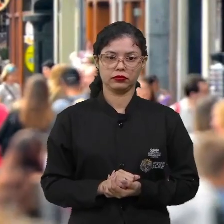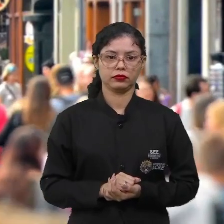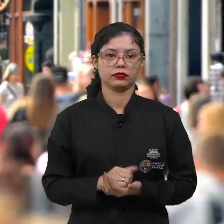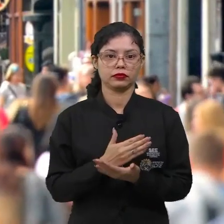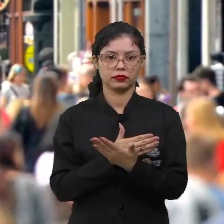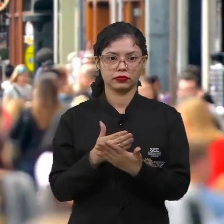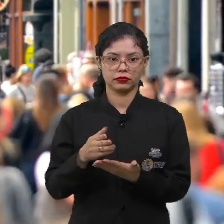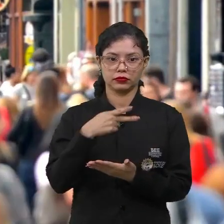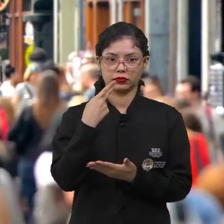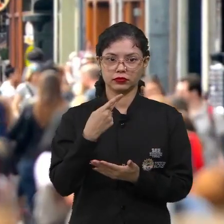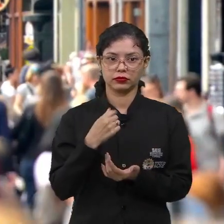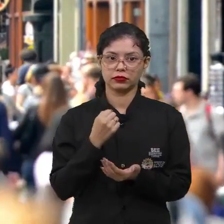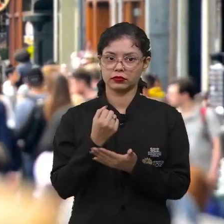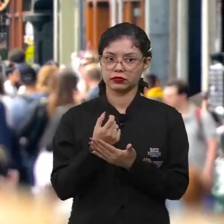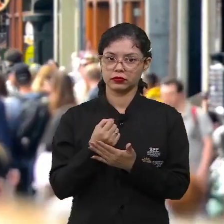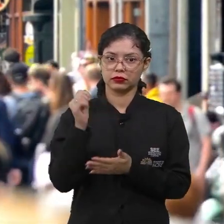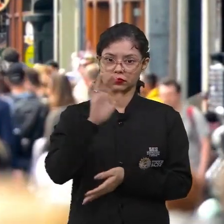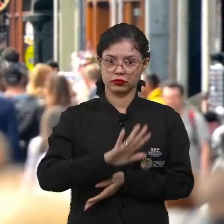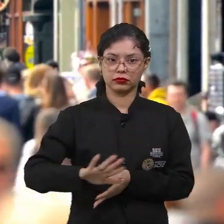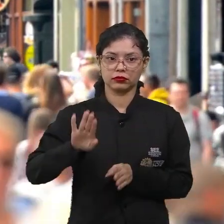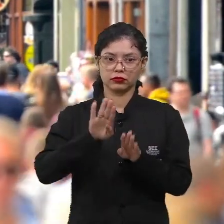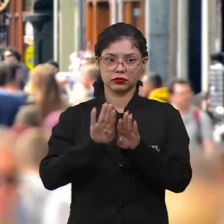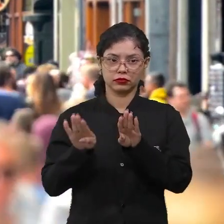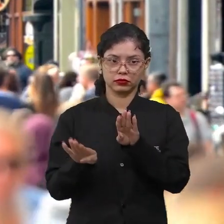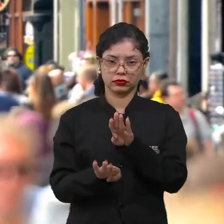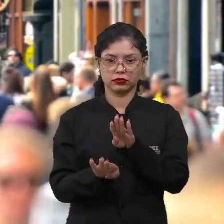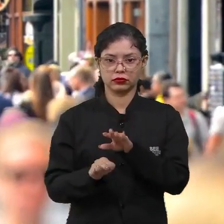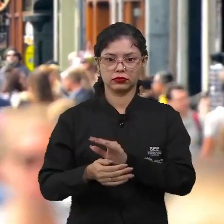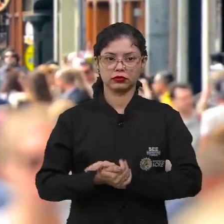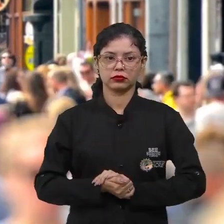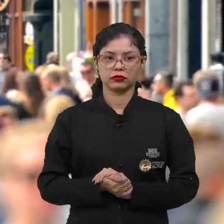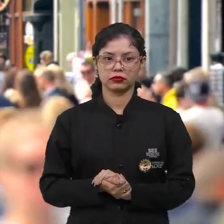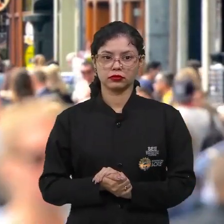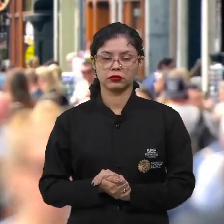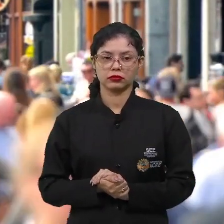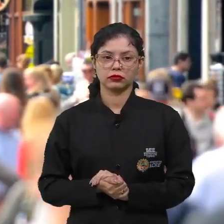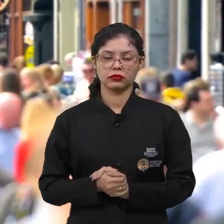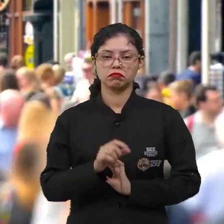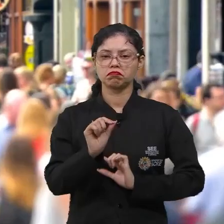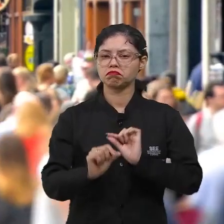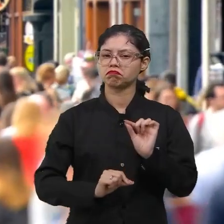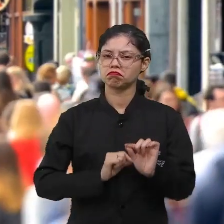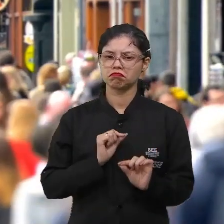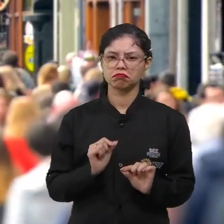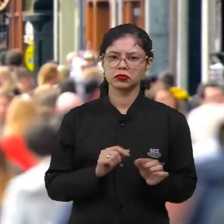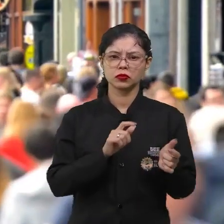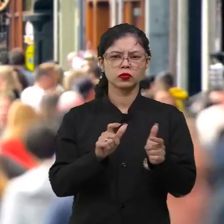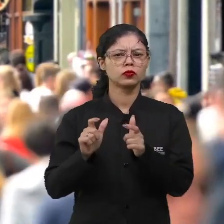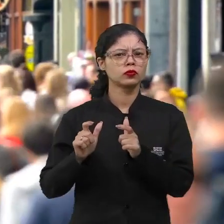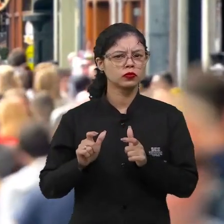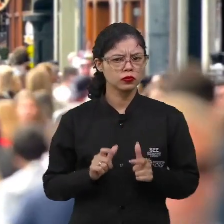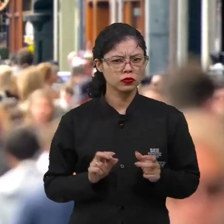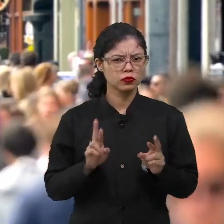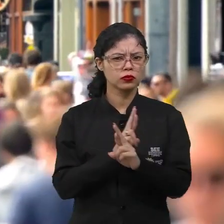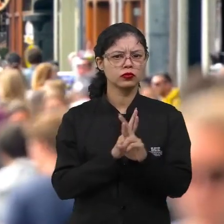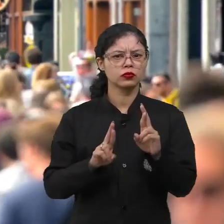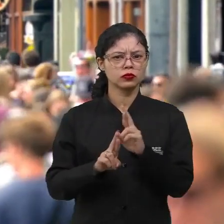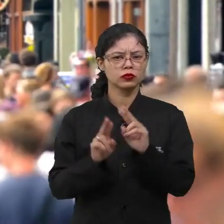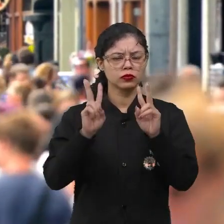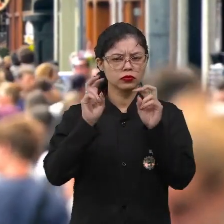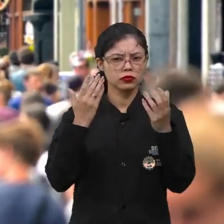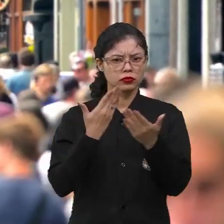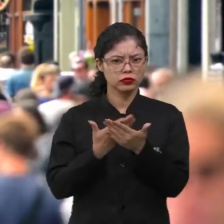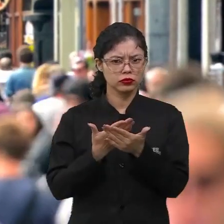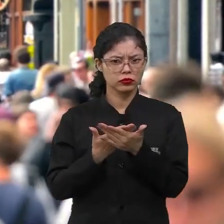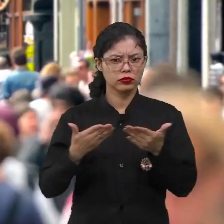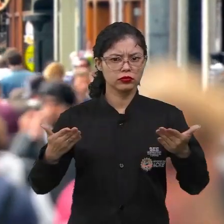começar falando do consumo global e as desigualdades. Mas onde isso vai estar relacionado ao tema da